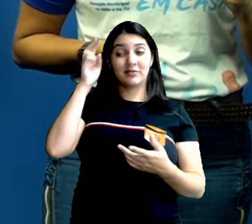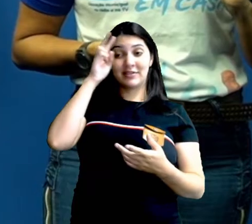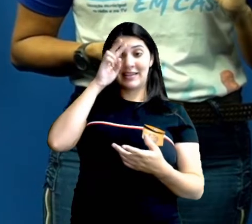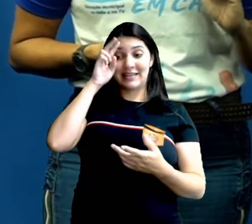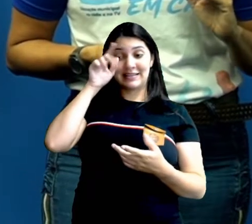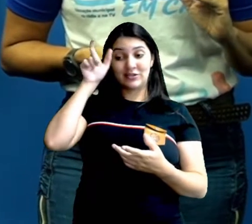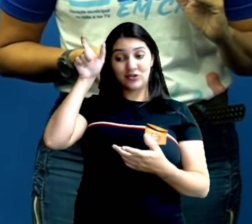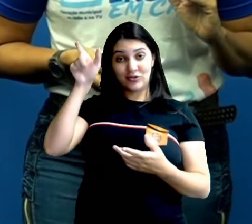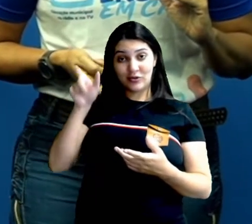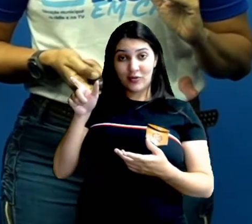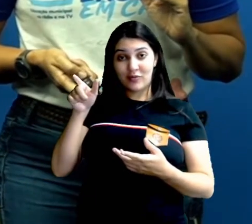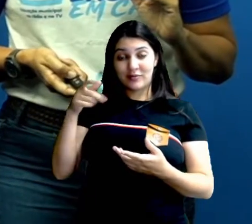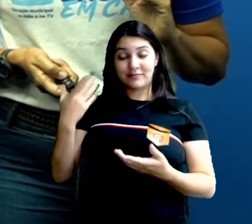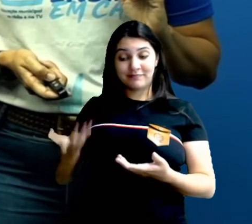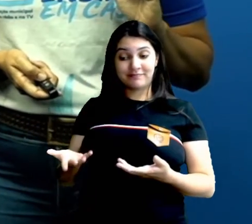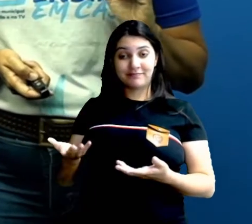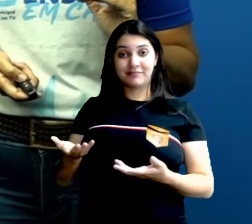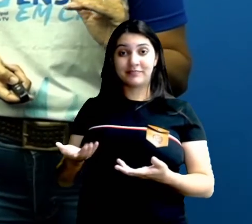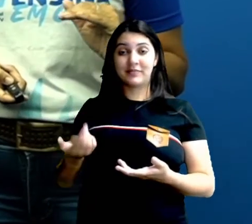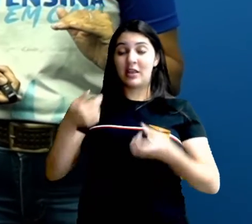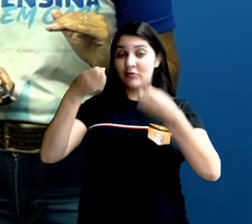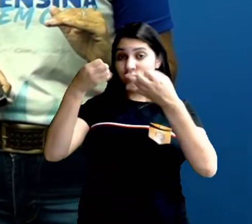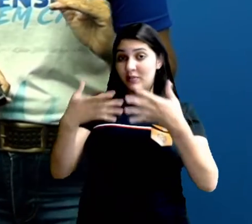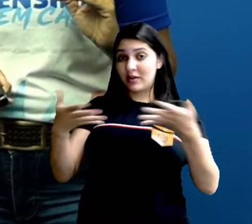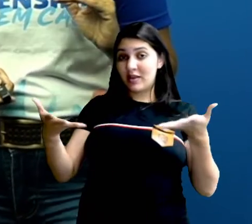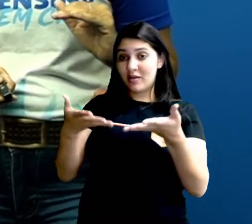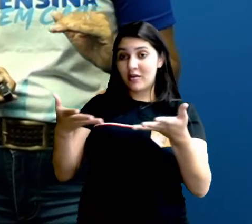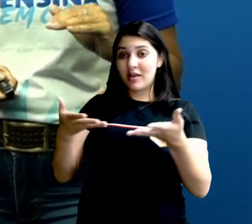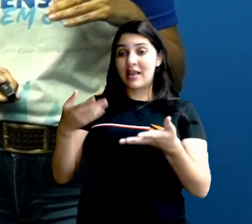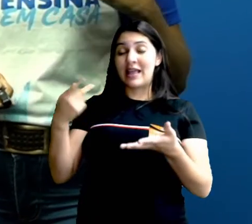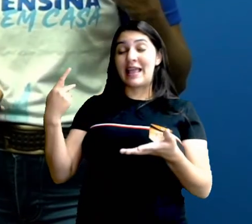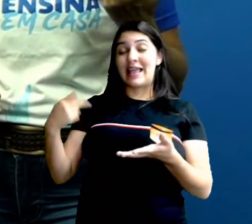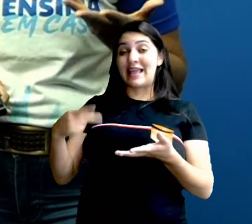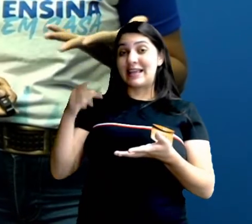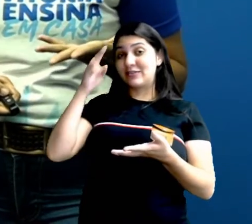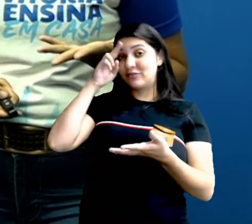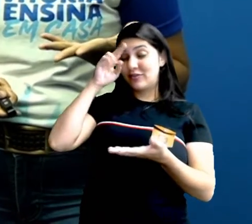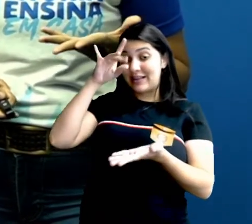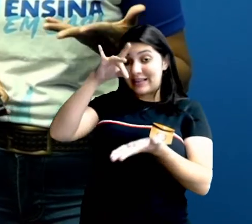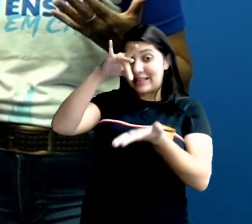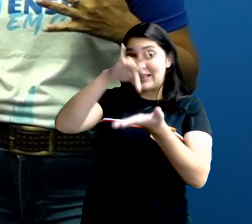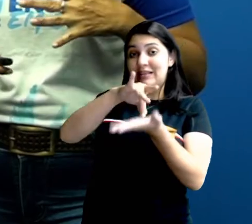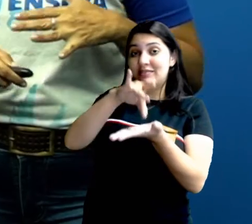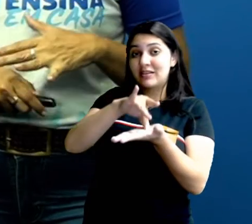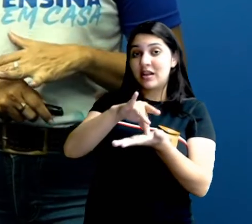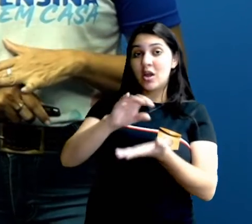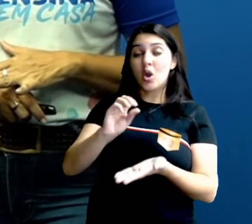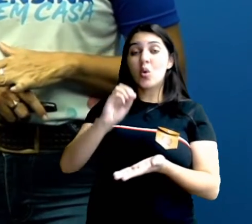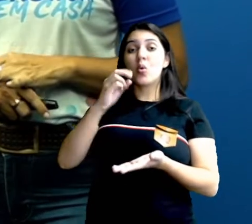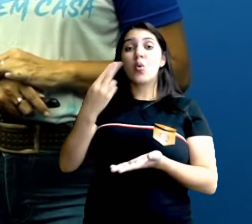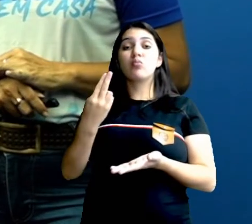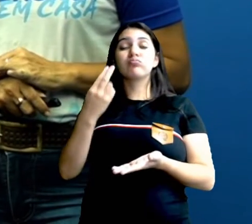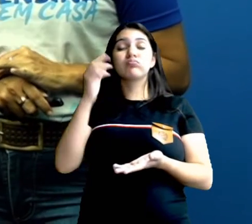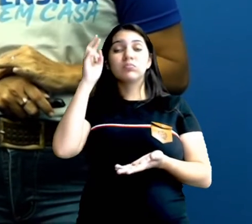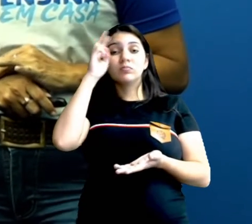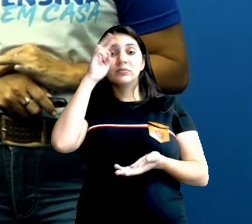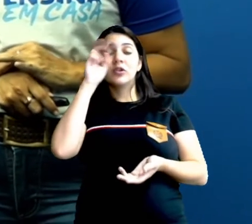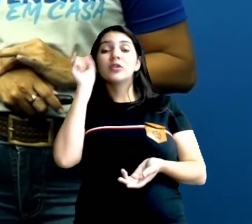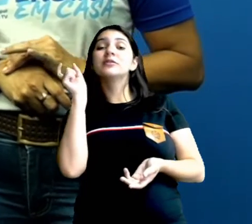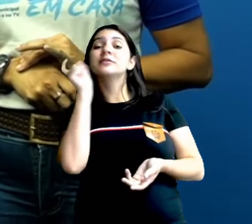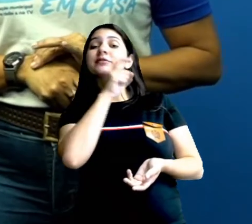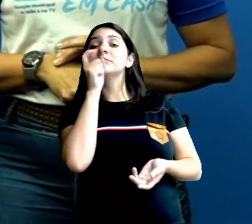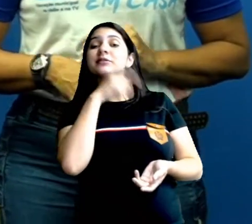é uma história que eu narrei agora? Ele é um fato real ou será que é